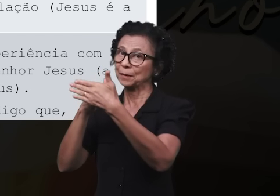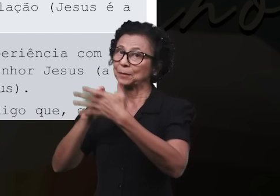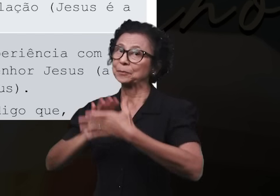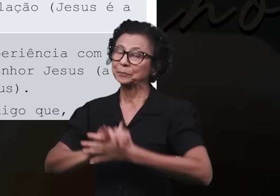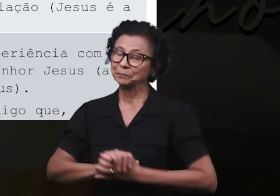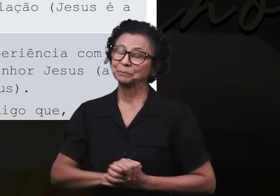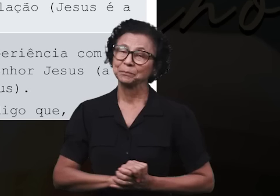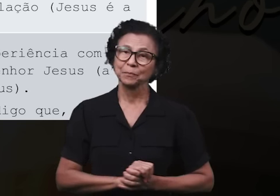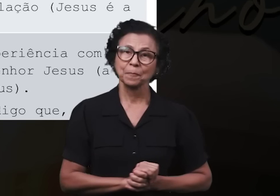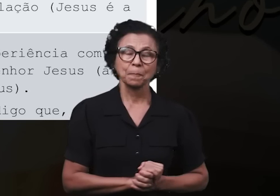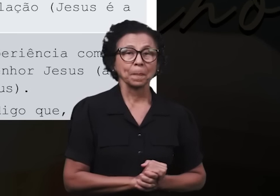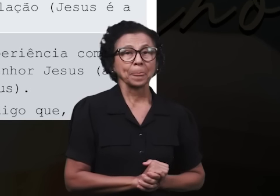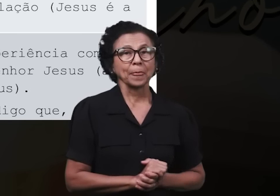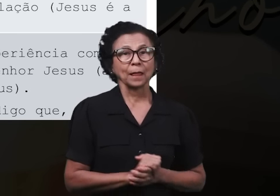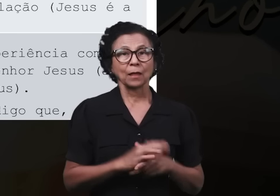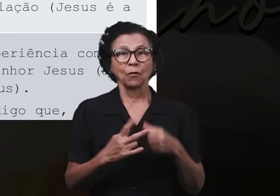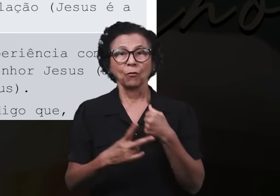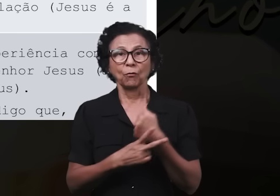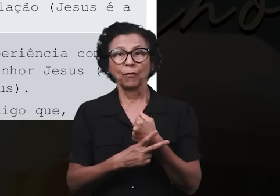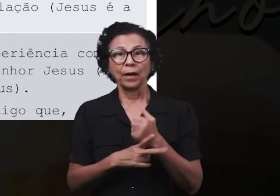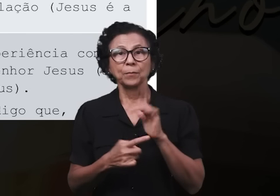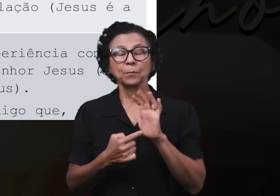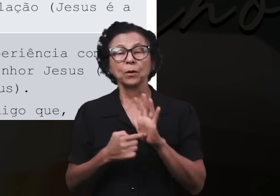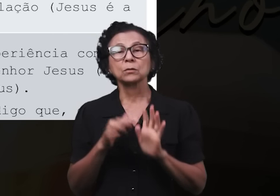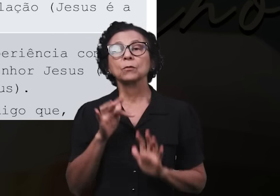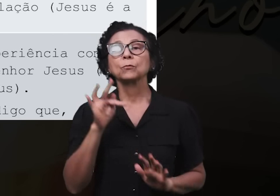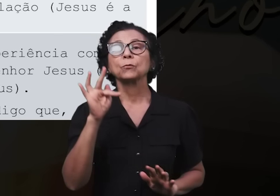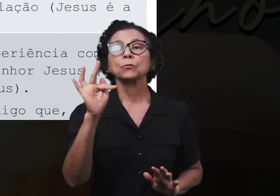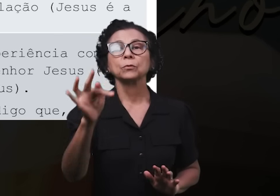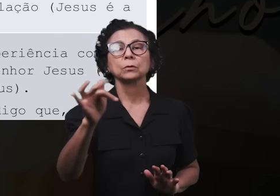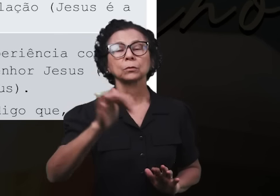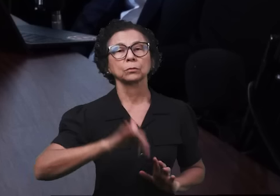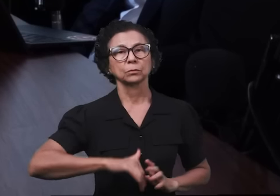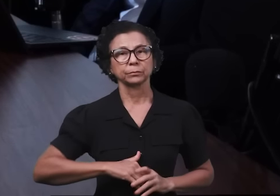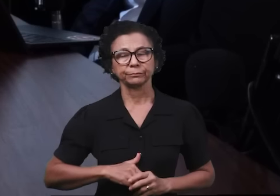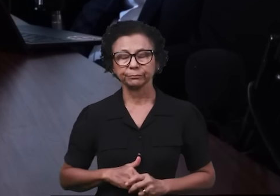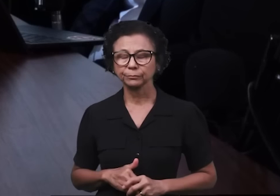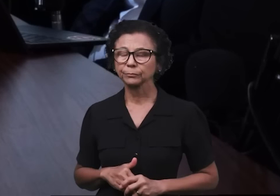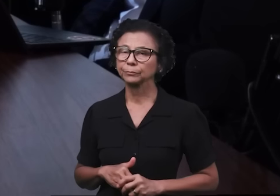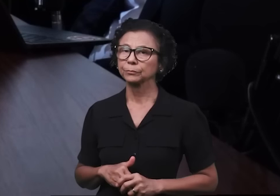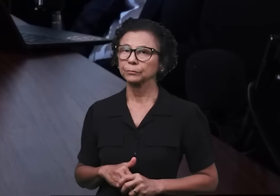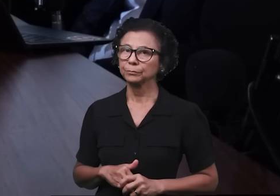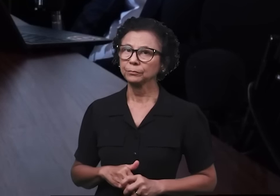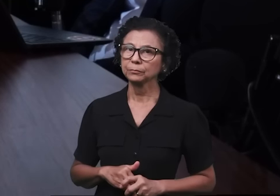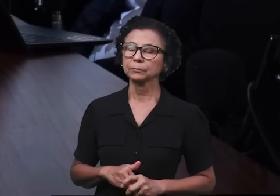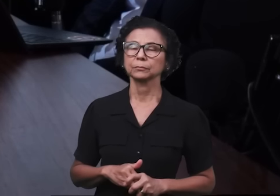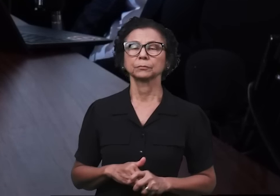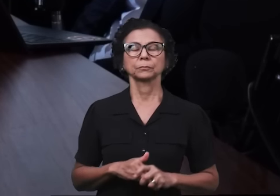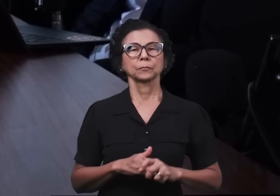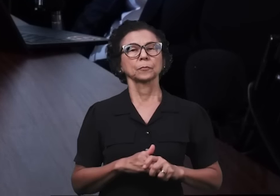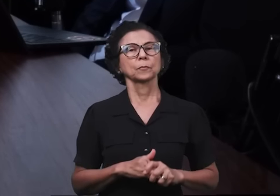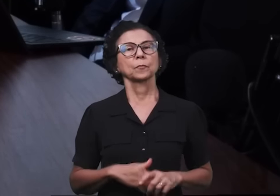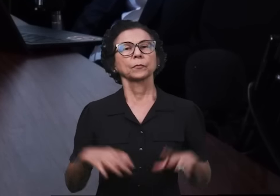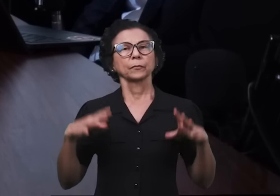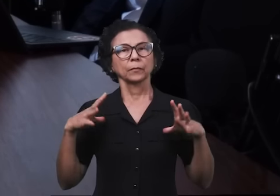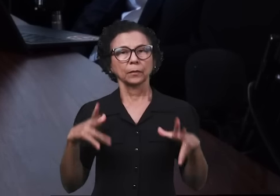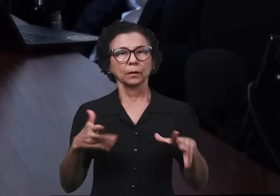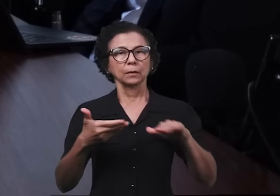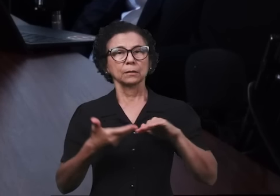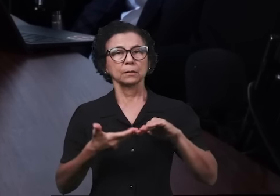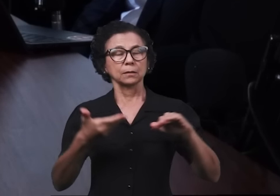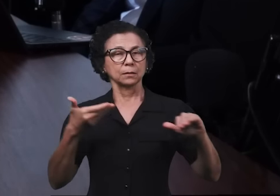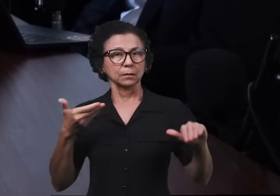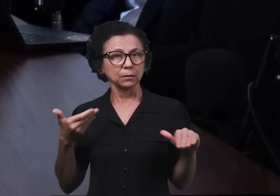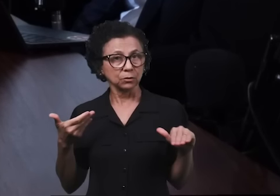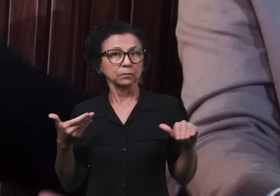verso 14. O verbo está no futuro, porque aponta para uma eternidade futura com Deus. Então, santificação